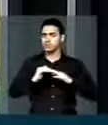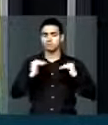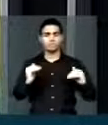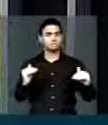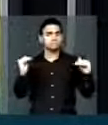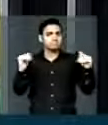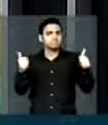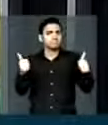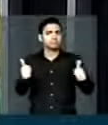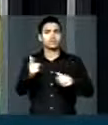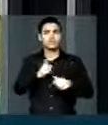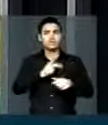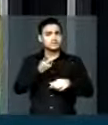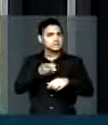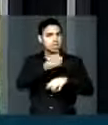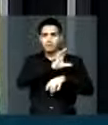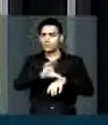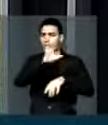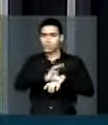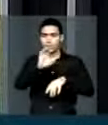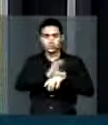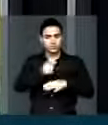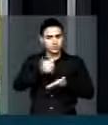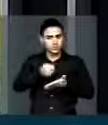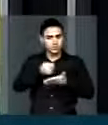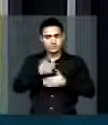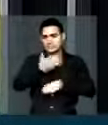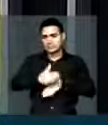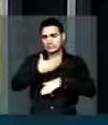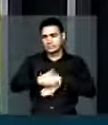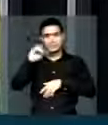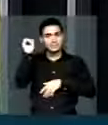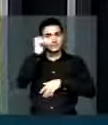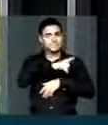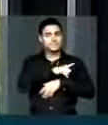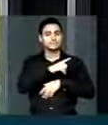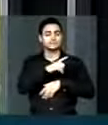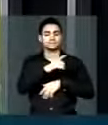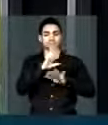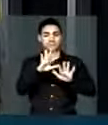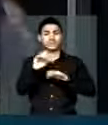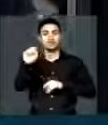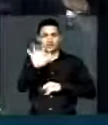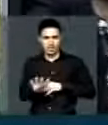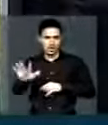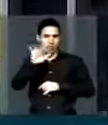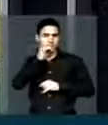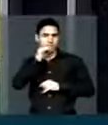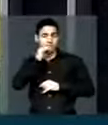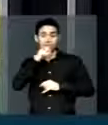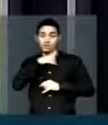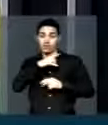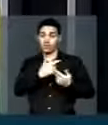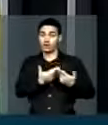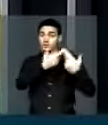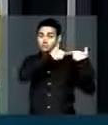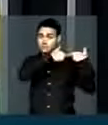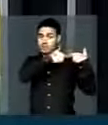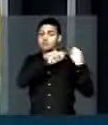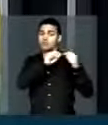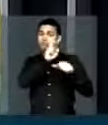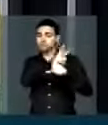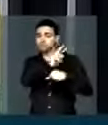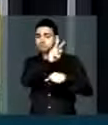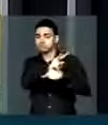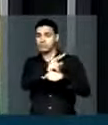que passam por constantes e rigorosos treinamentos. Em linhas gerais, têm o dever de preservar a ordem,